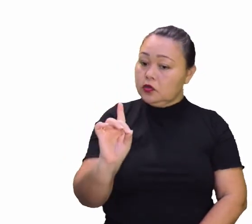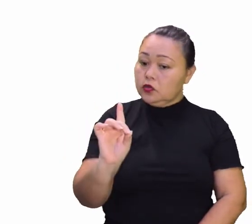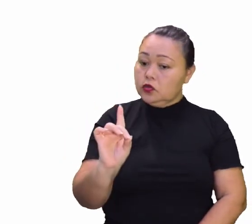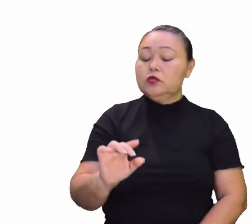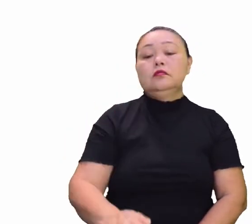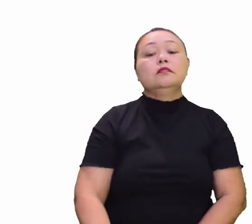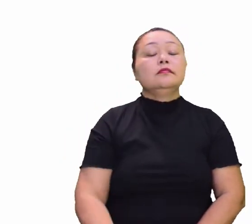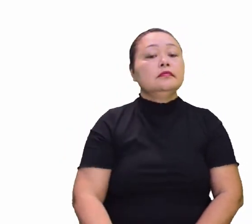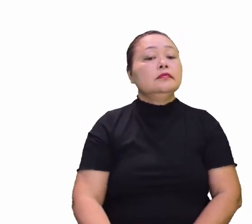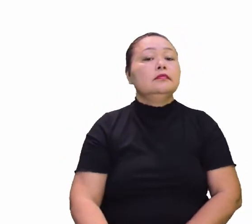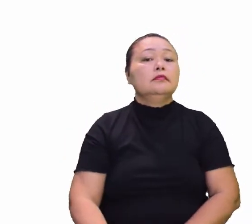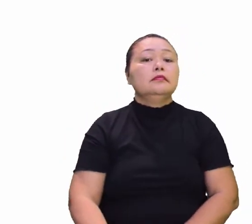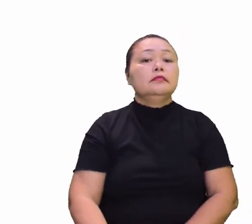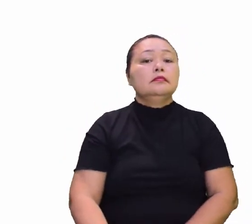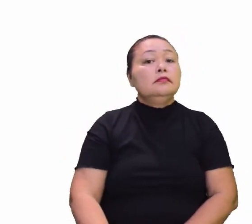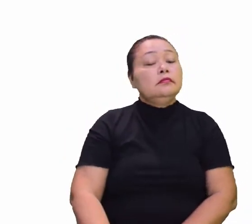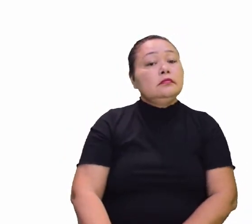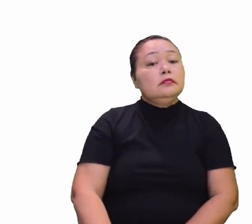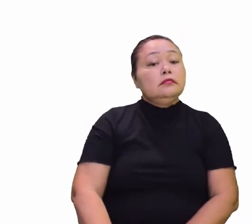ok?